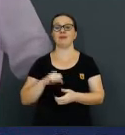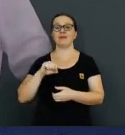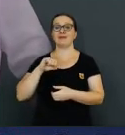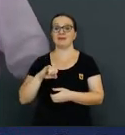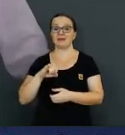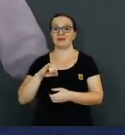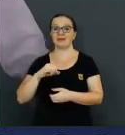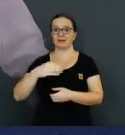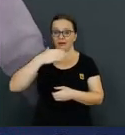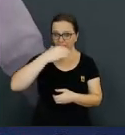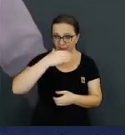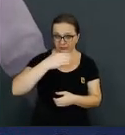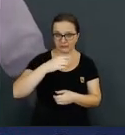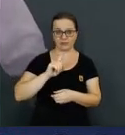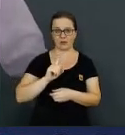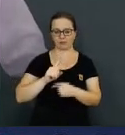mão, tá?